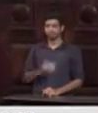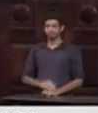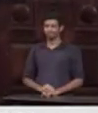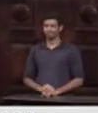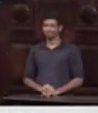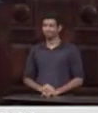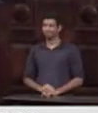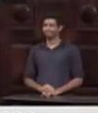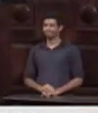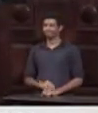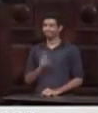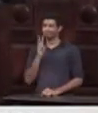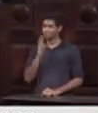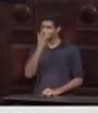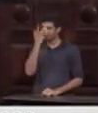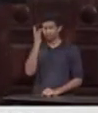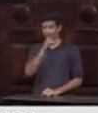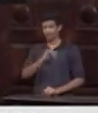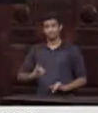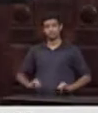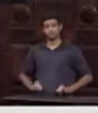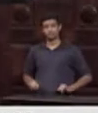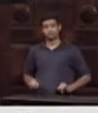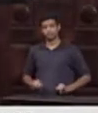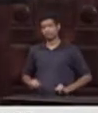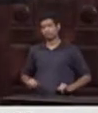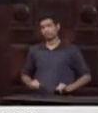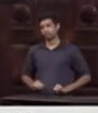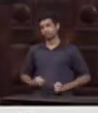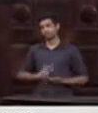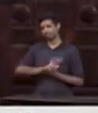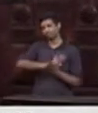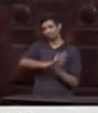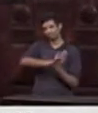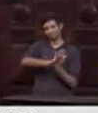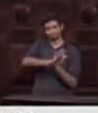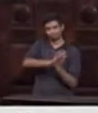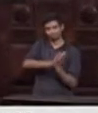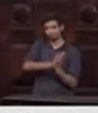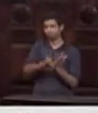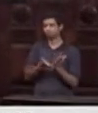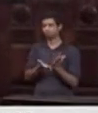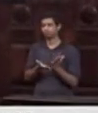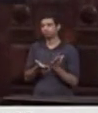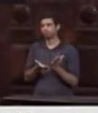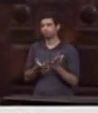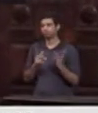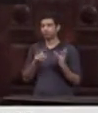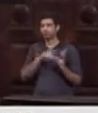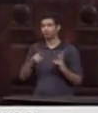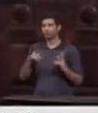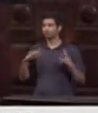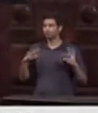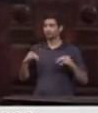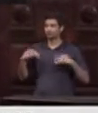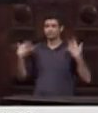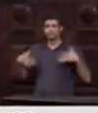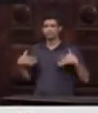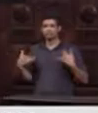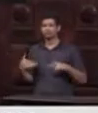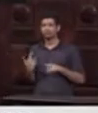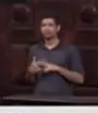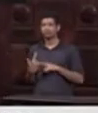está passando aquela população, que está sitiada, que está cercada, que está apavorada por conta